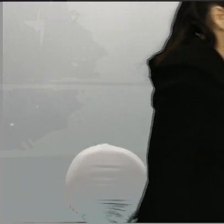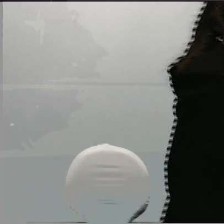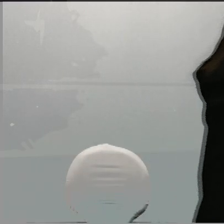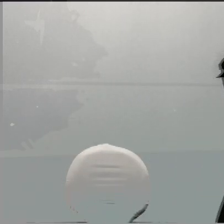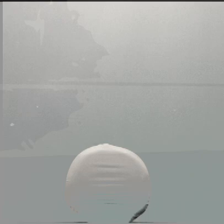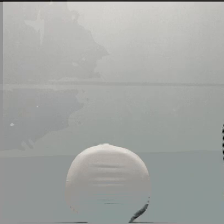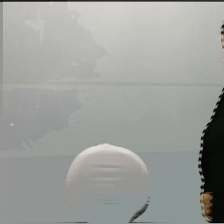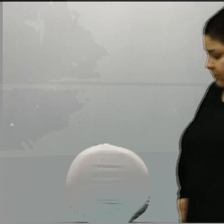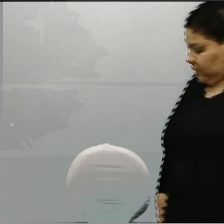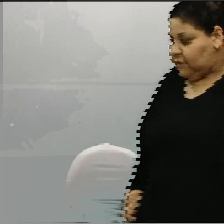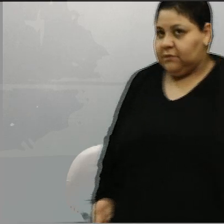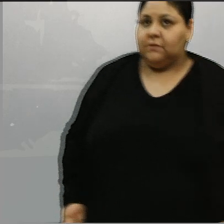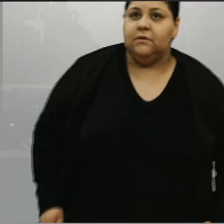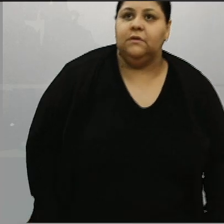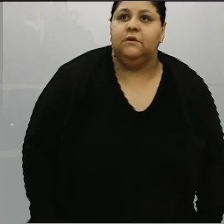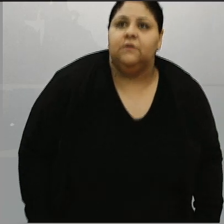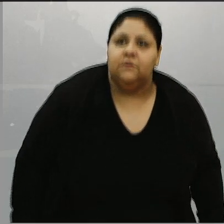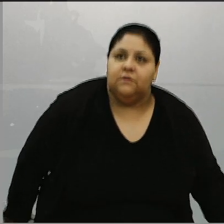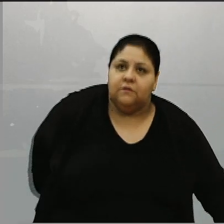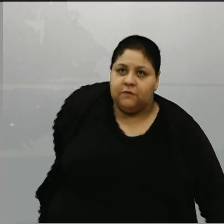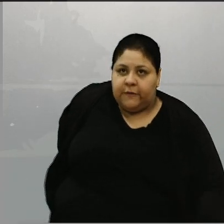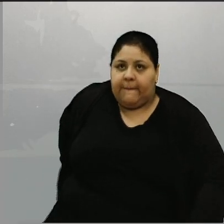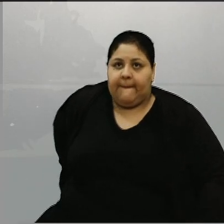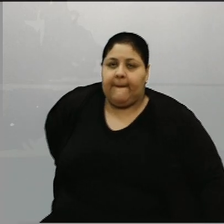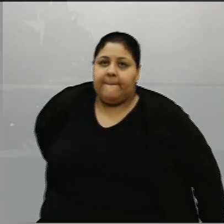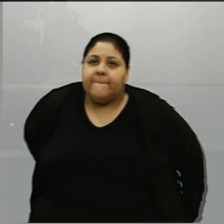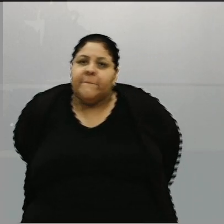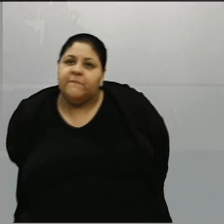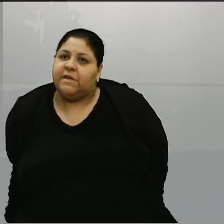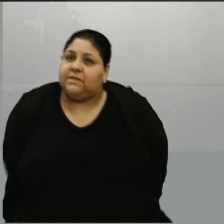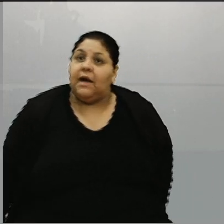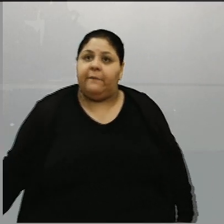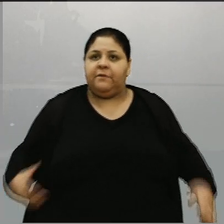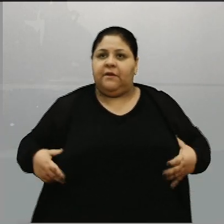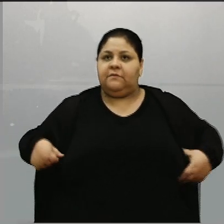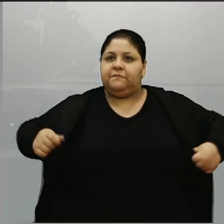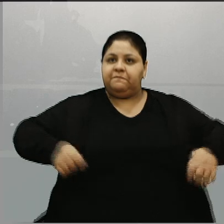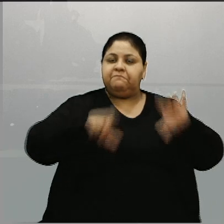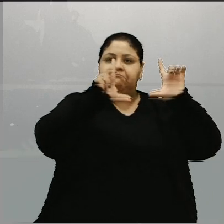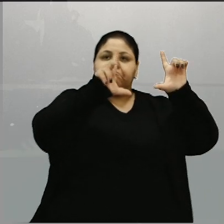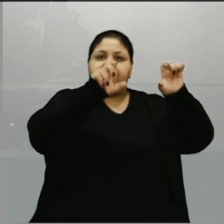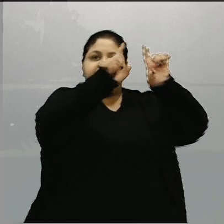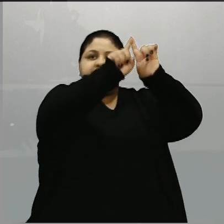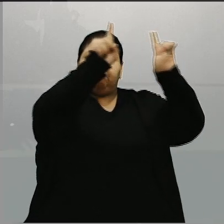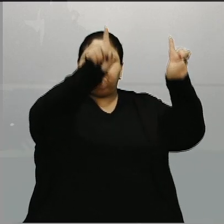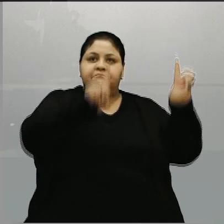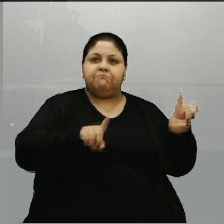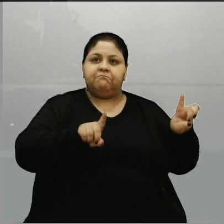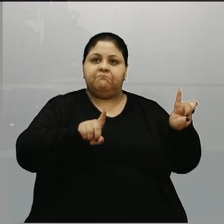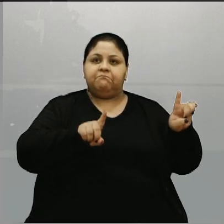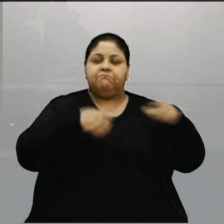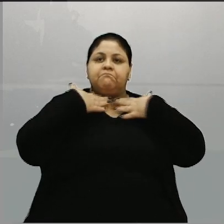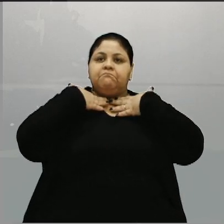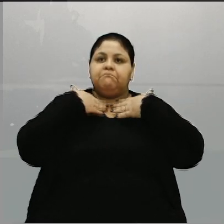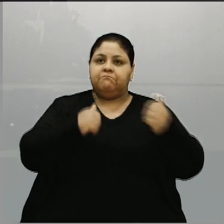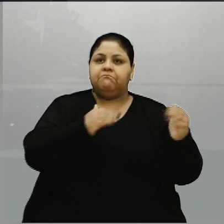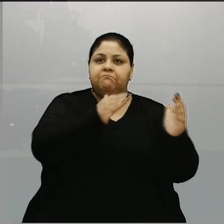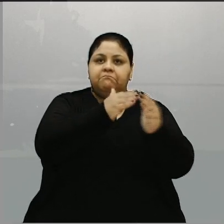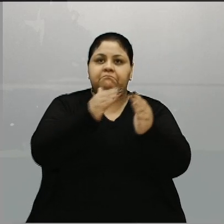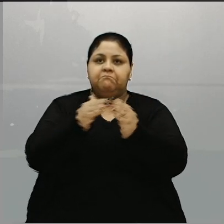Essa foto aqui, então, os servidores da habitação, pessoas que eu pude presenciar o